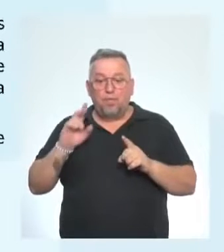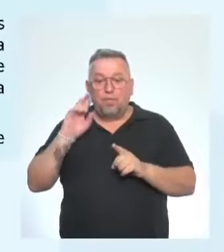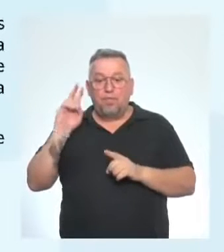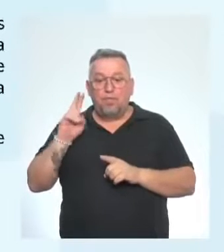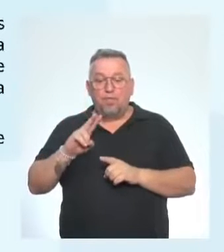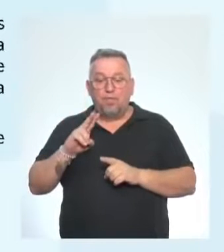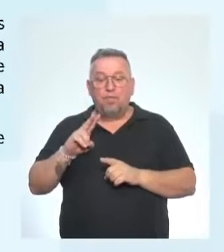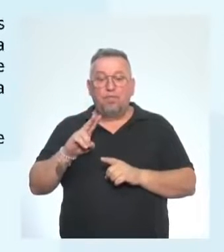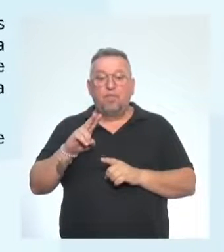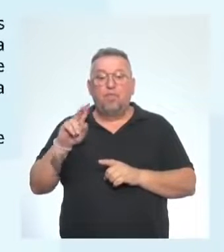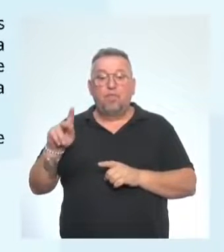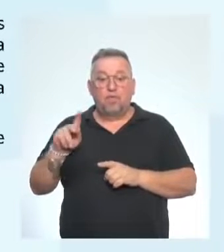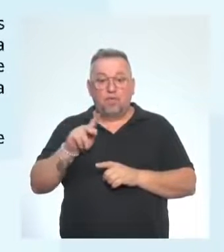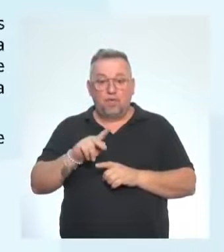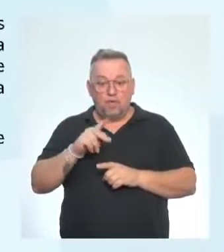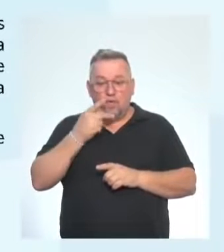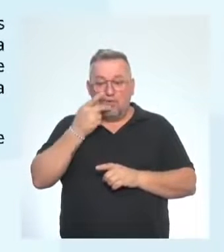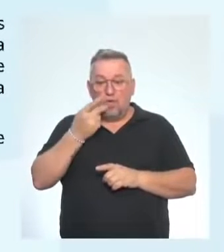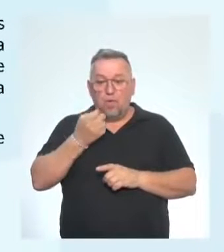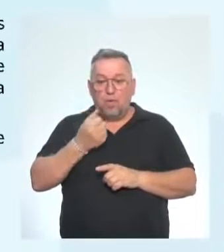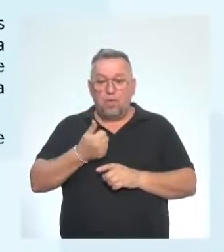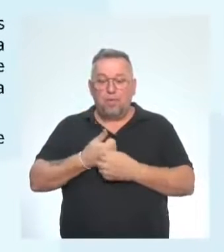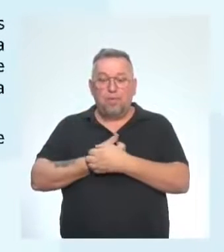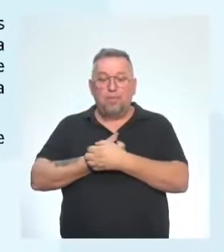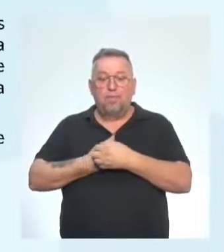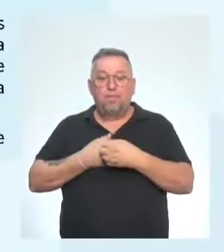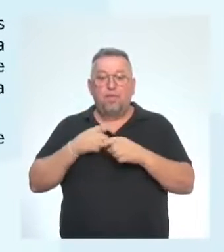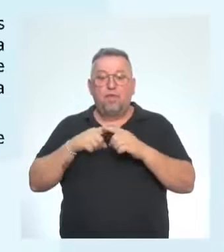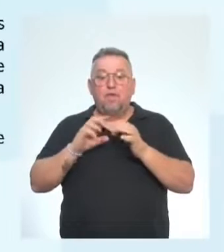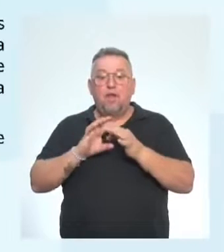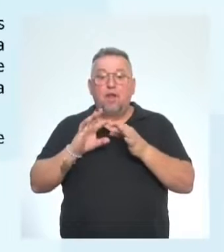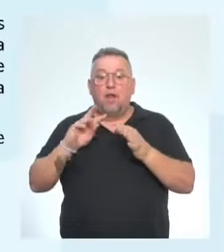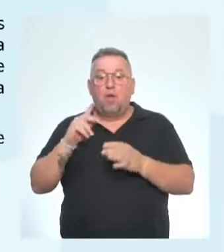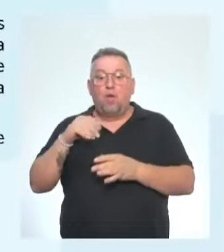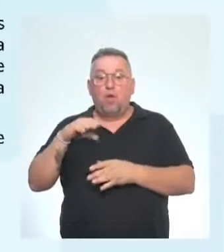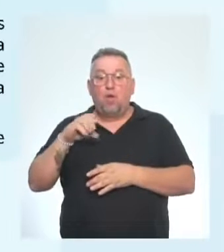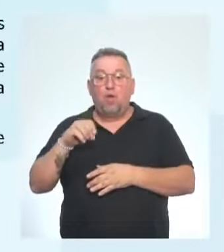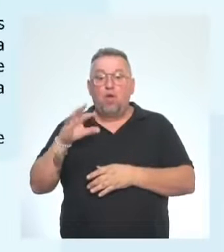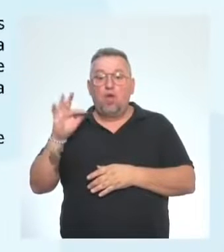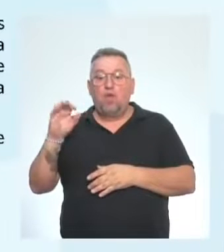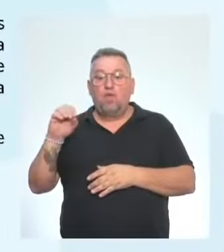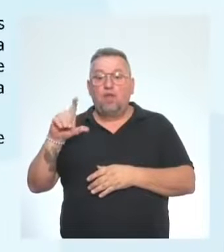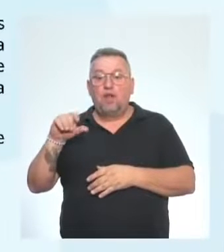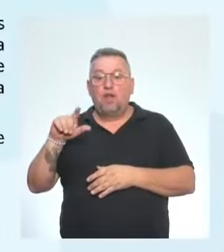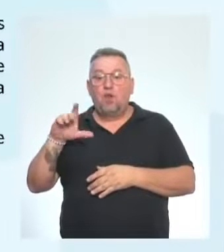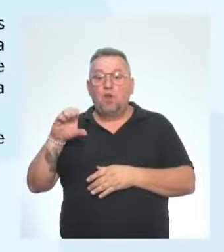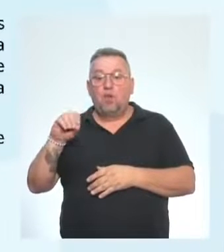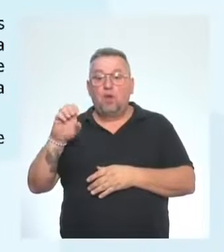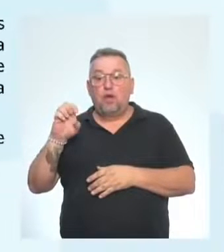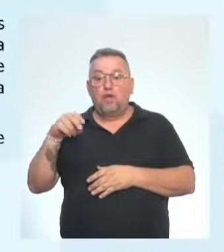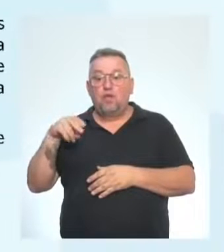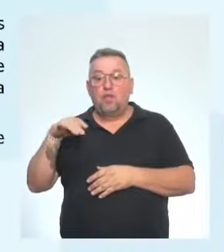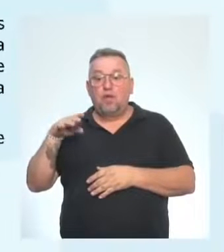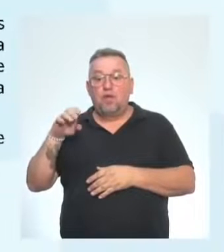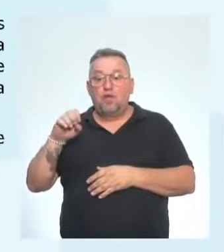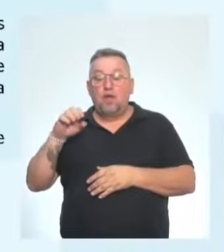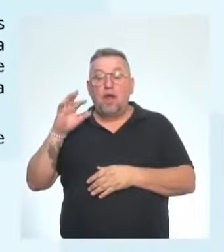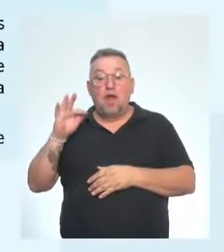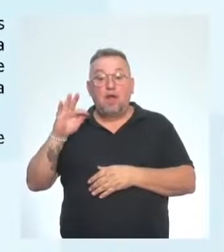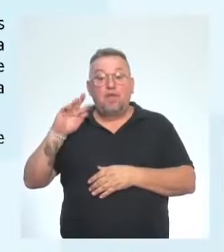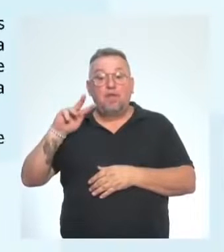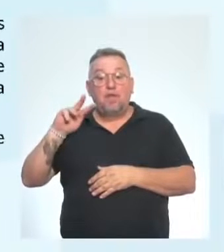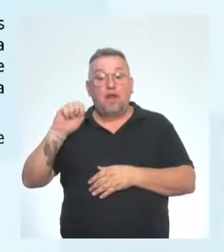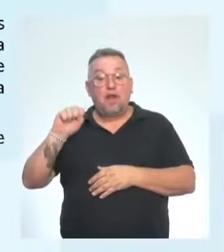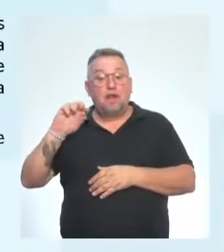os professores falaram muito bem aí, né, ela vai liberar um hormônio que é o folículo estimulante, FSH, que vai ser